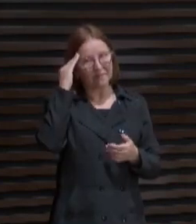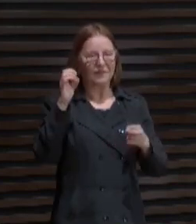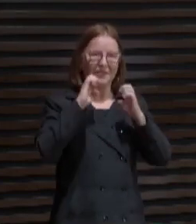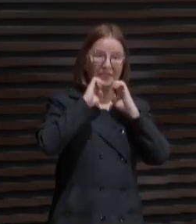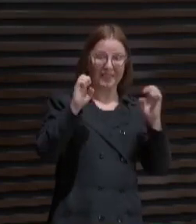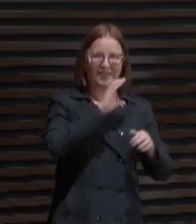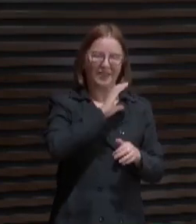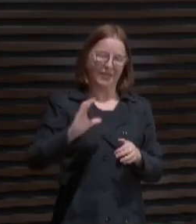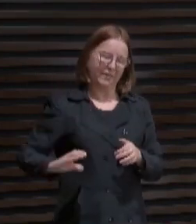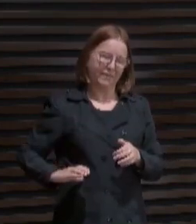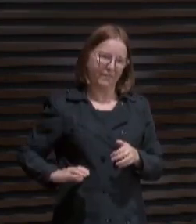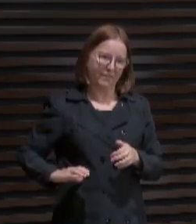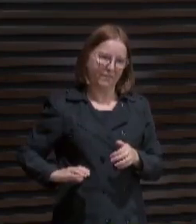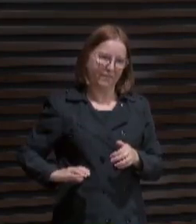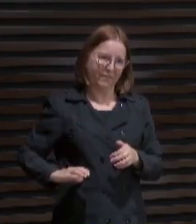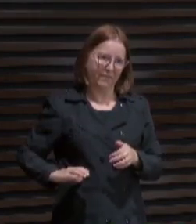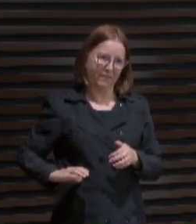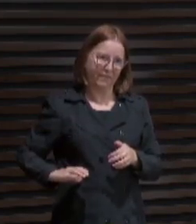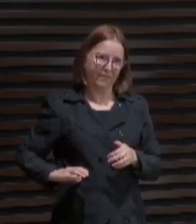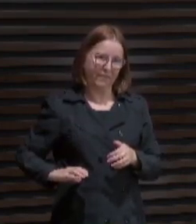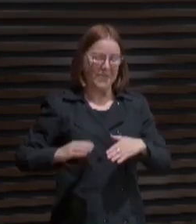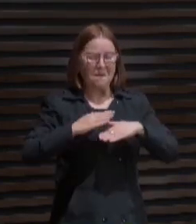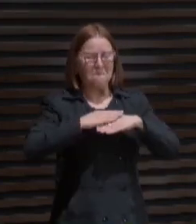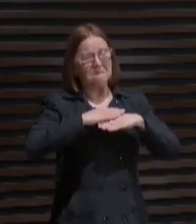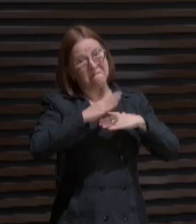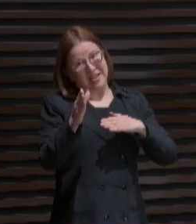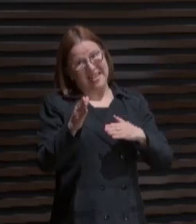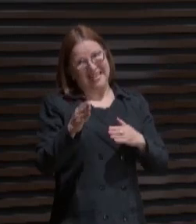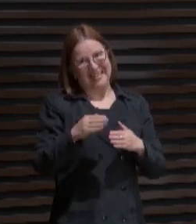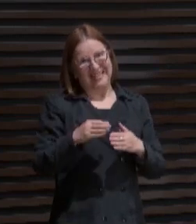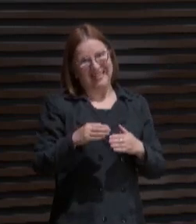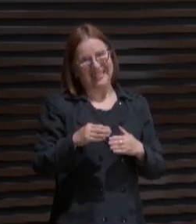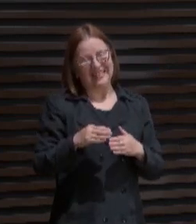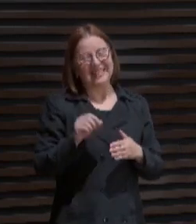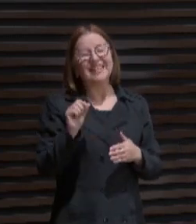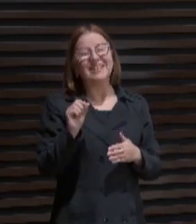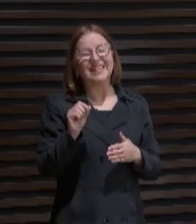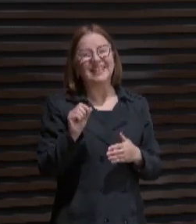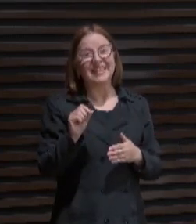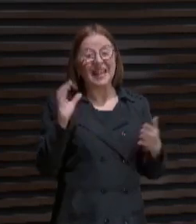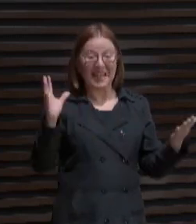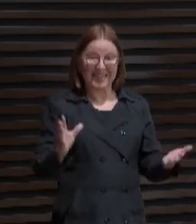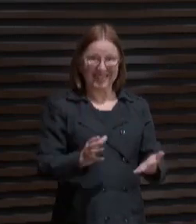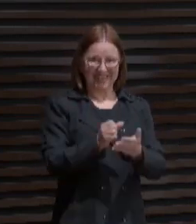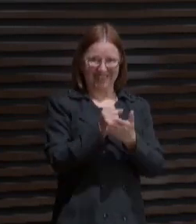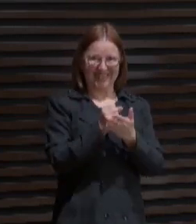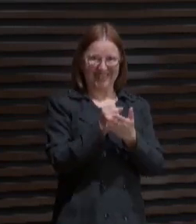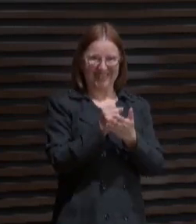de Cristo é mais do que isso, é salvação para todo aquele que nele